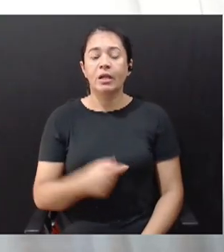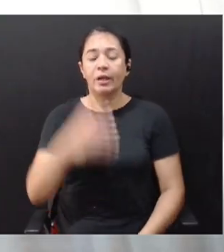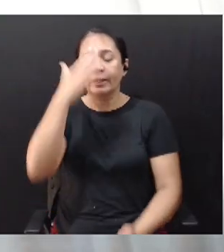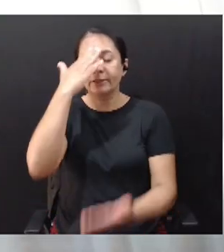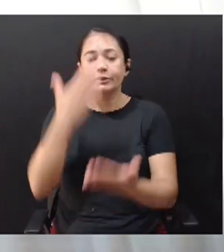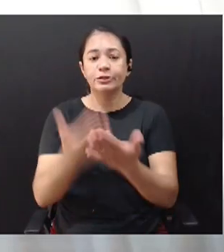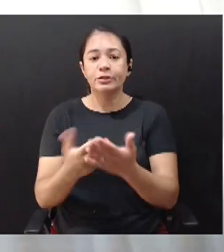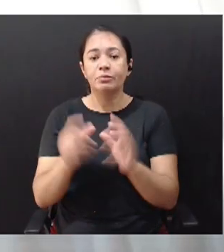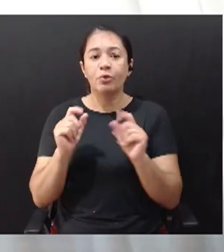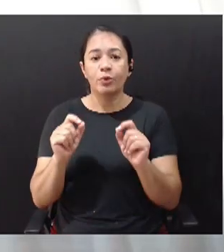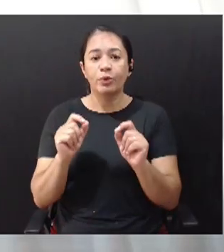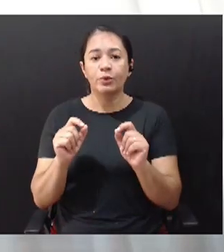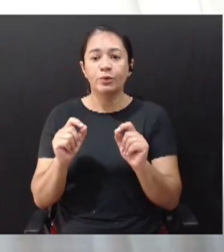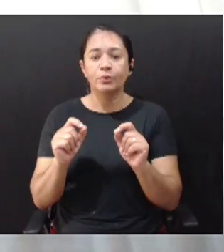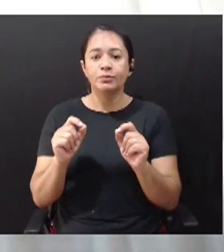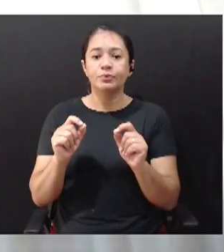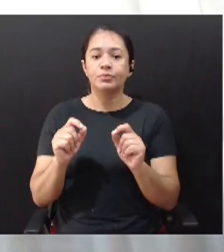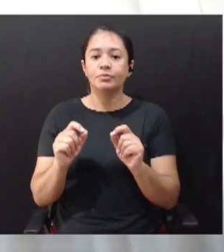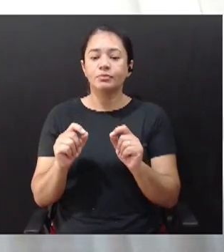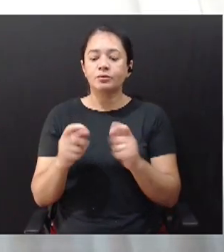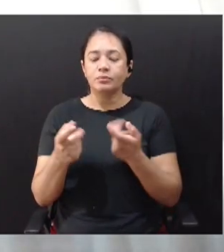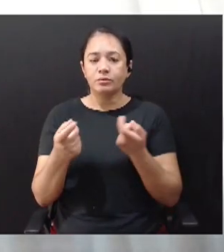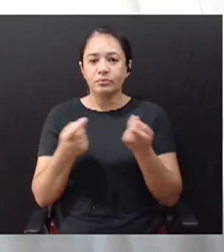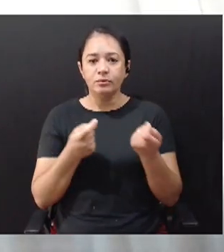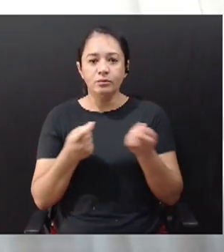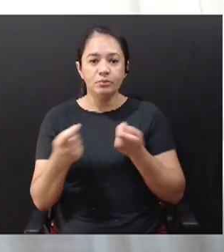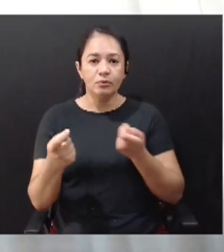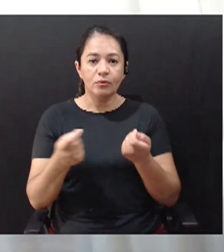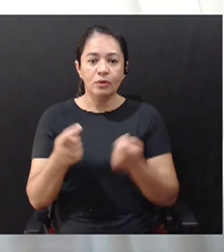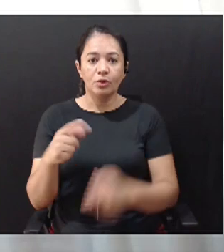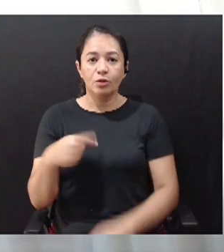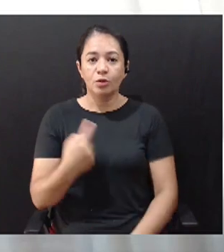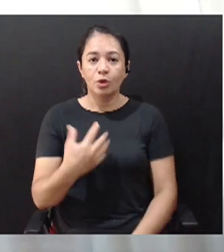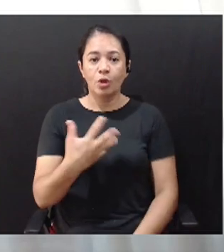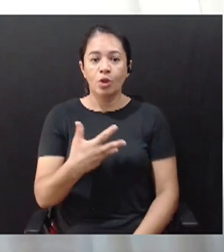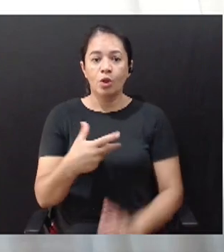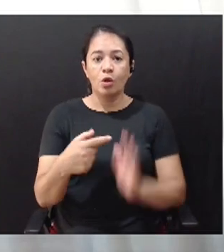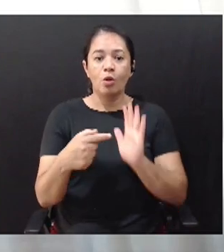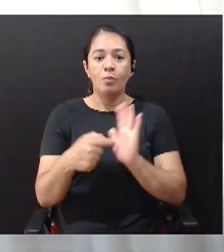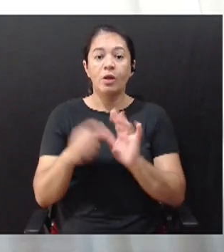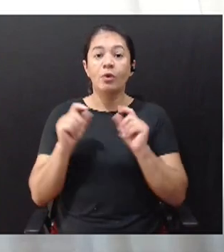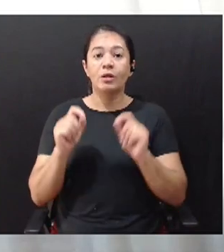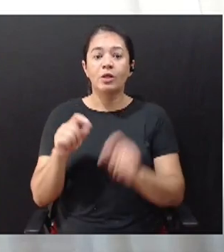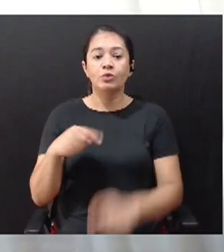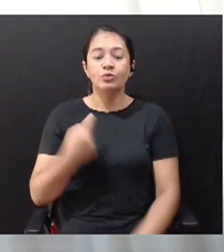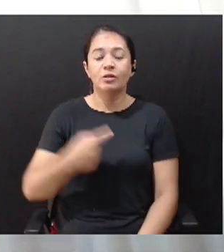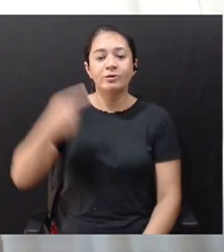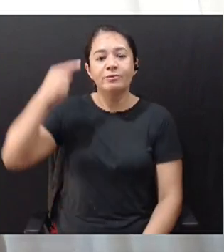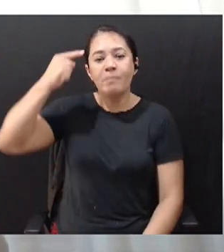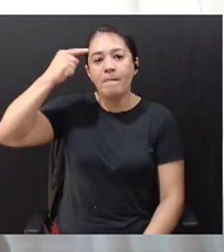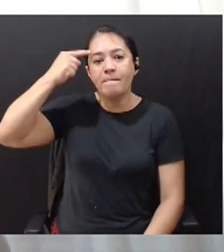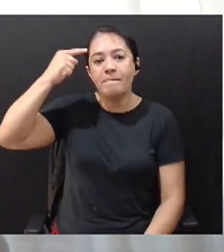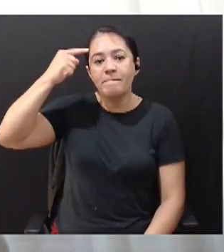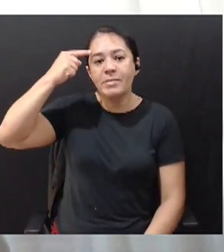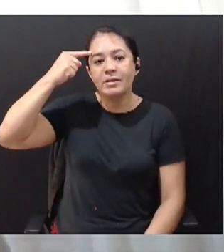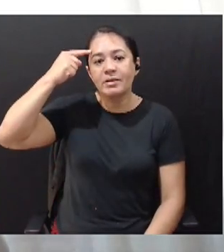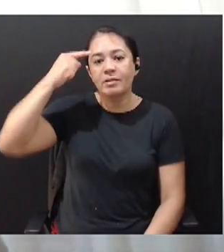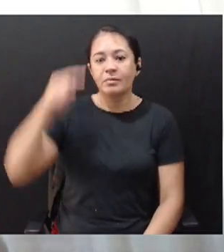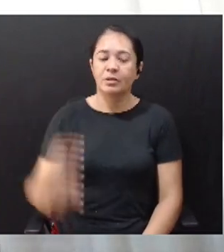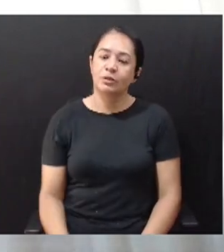que controla o nosso comportamento é o nosso pensamento. Então,